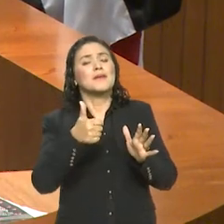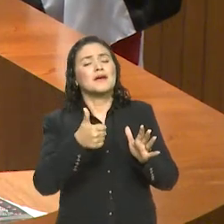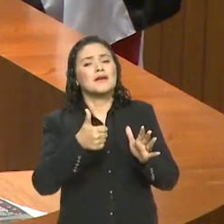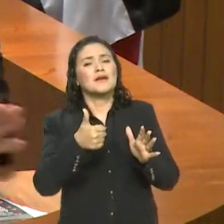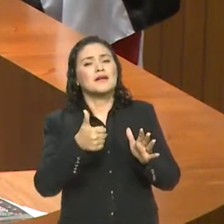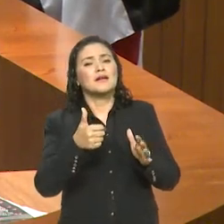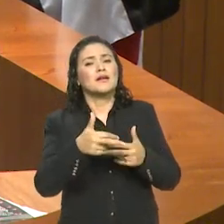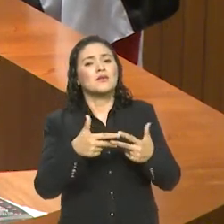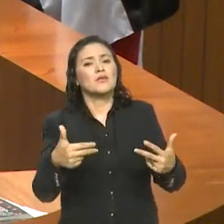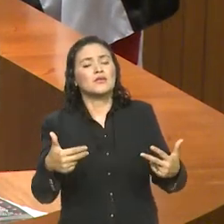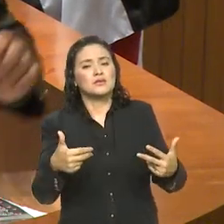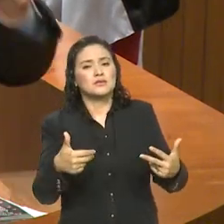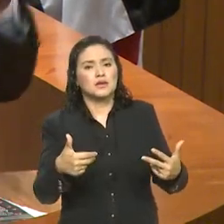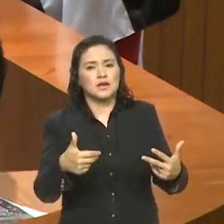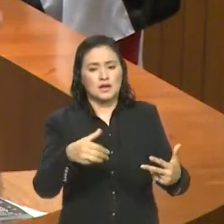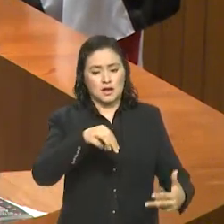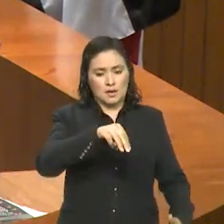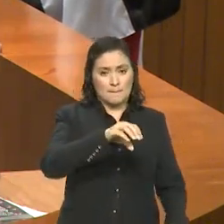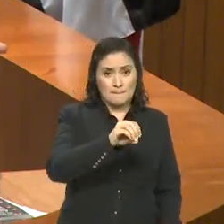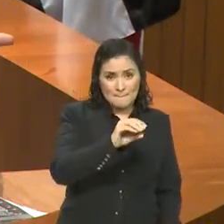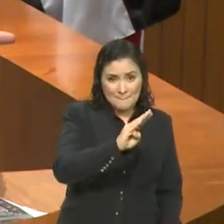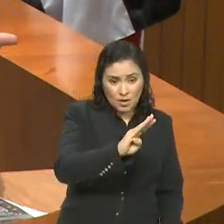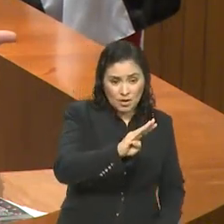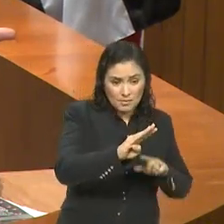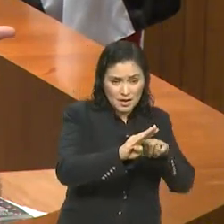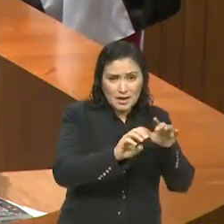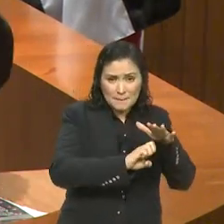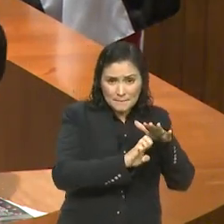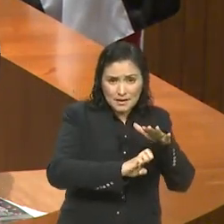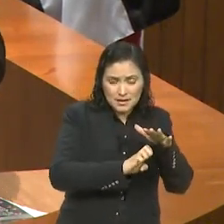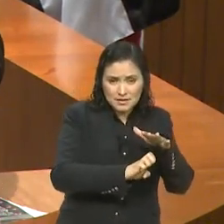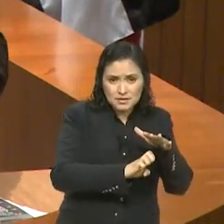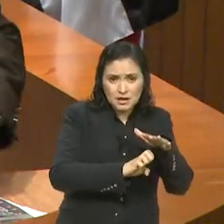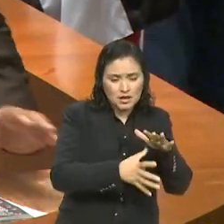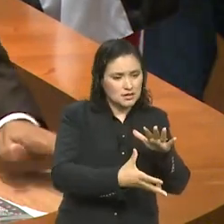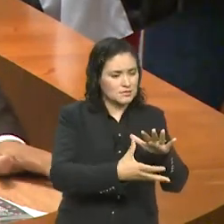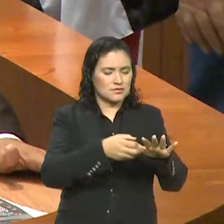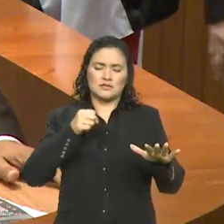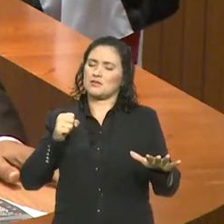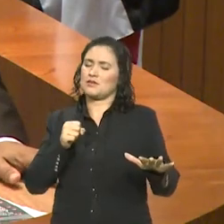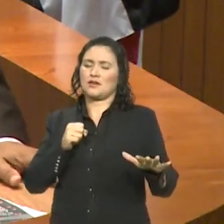Maranhão? Destruiu. E eu vou explicar o que, ele fez.